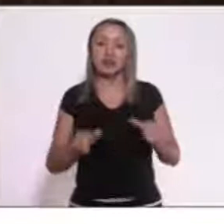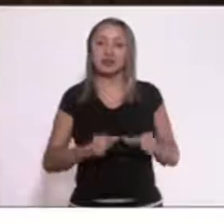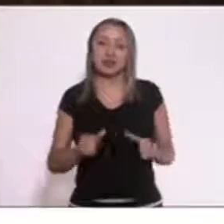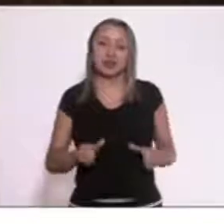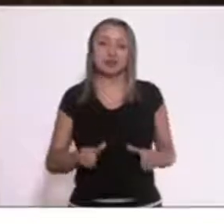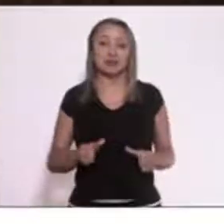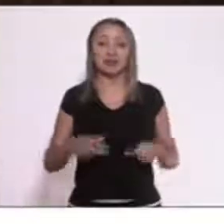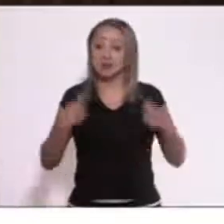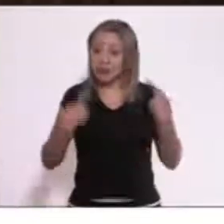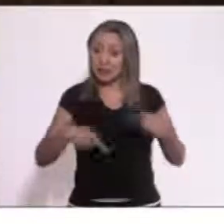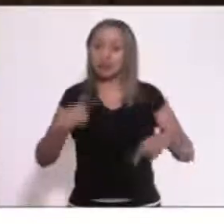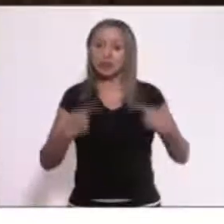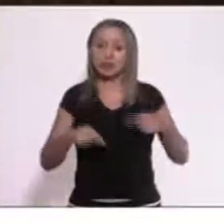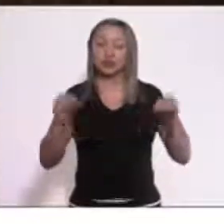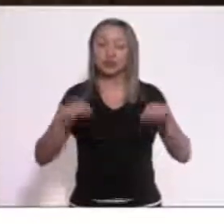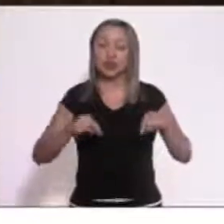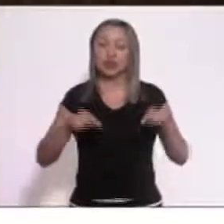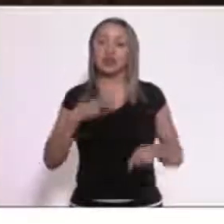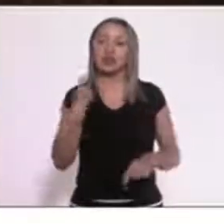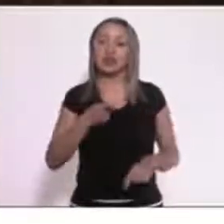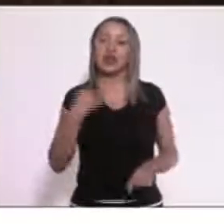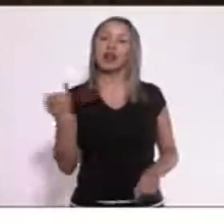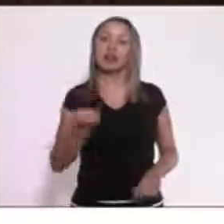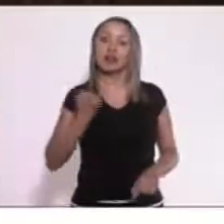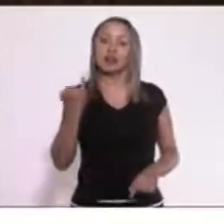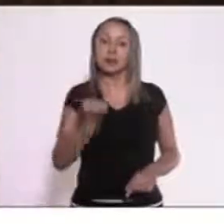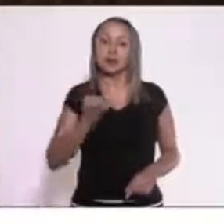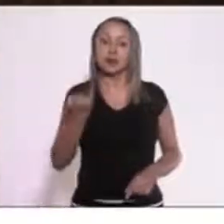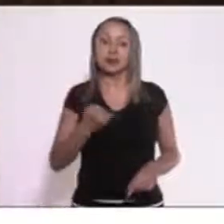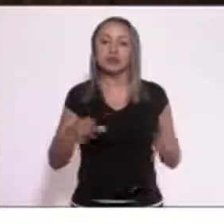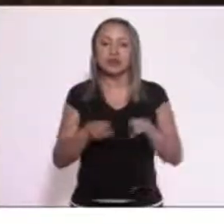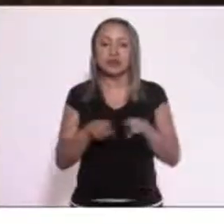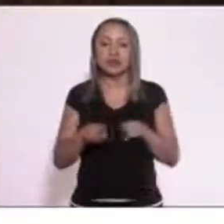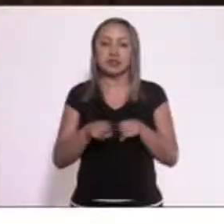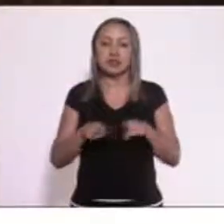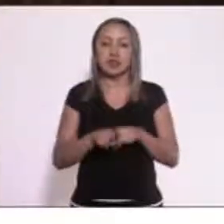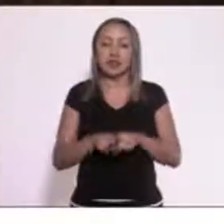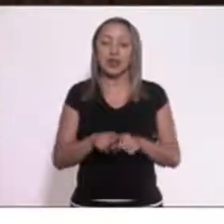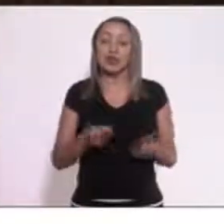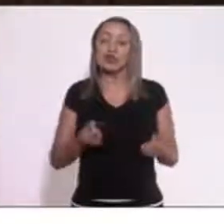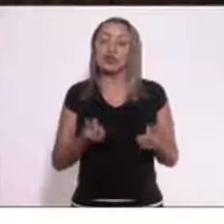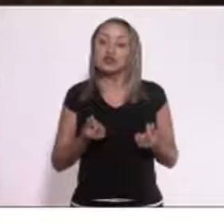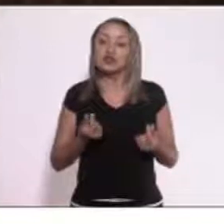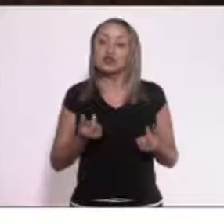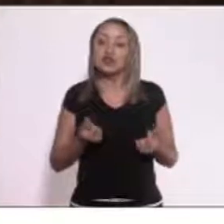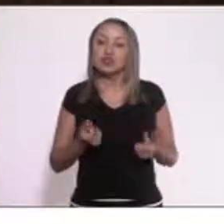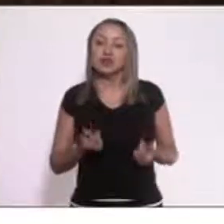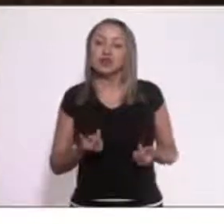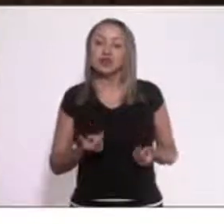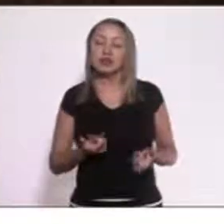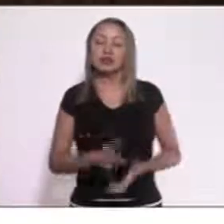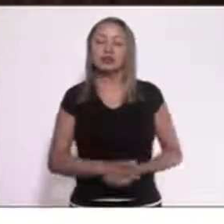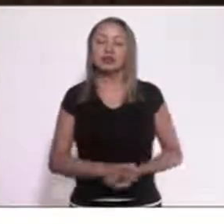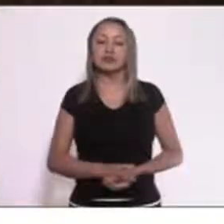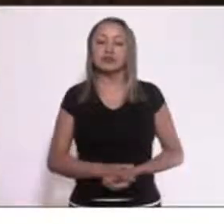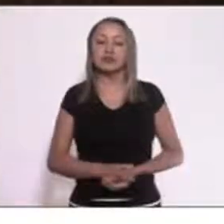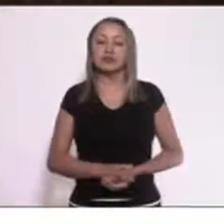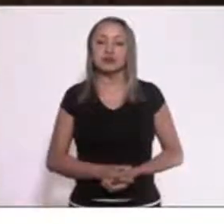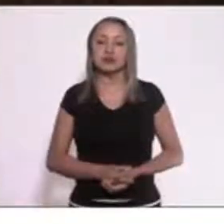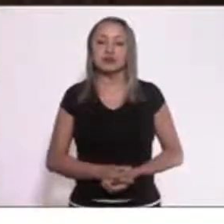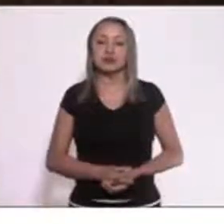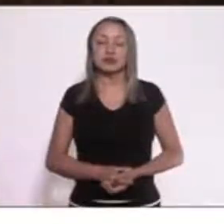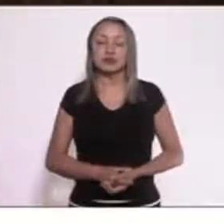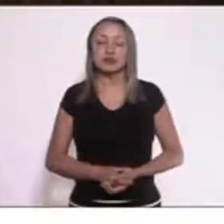de discutir aqui, de mostrar a importância. Quer dizer, então, o que dinheiro que está alocado